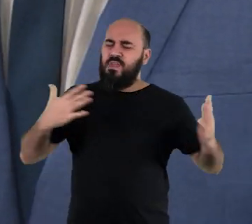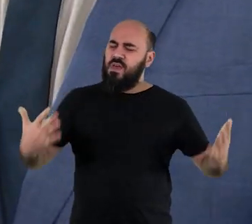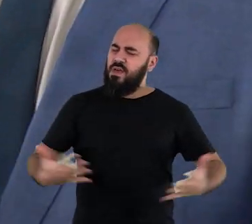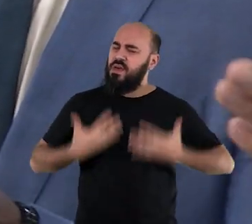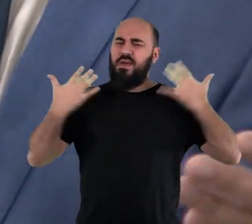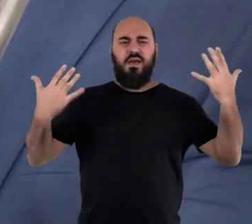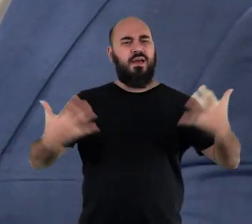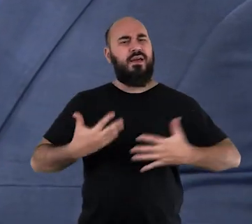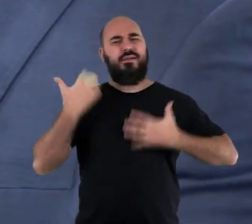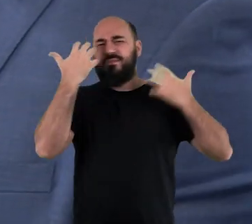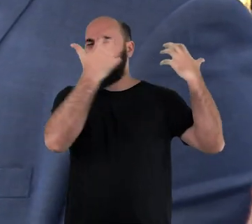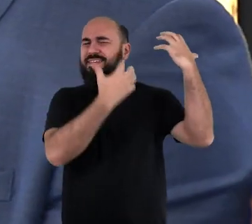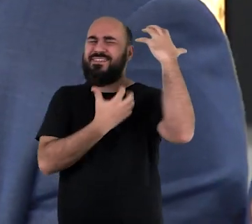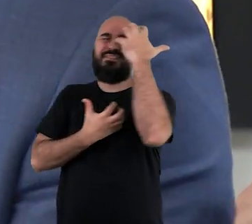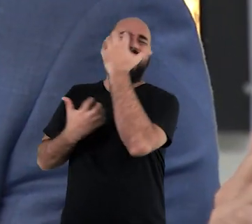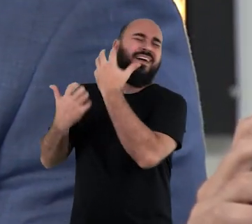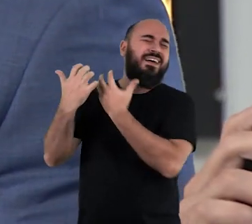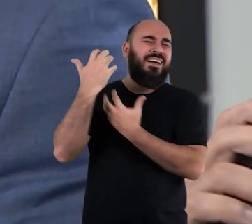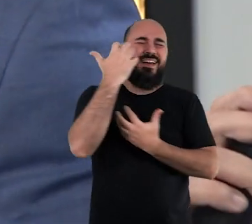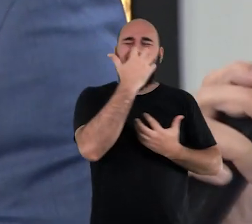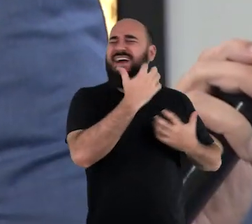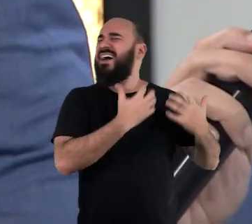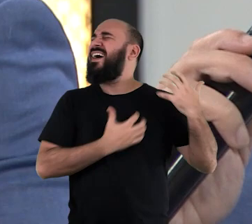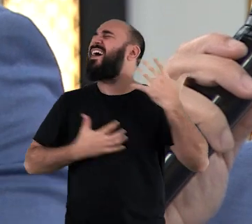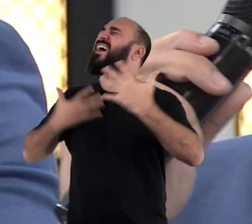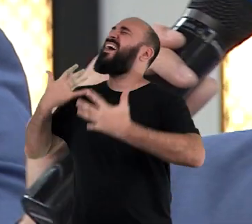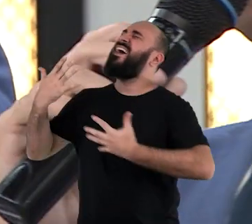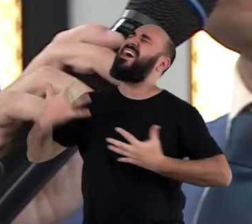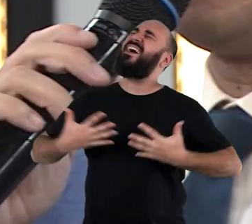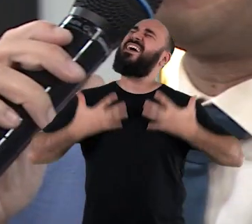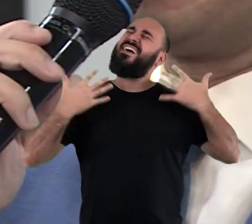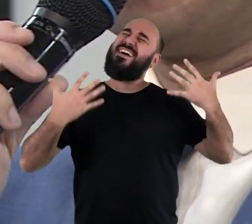cantar um canto de alegria ao